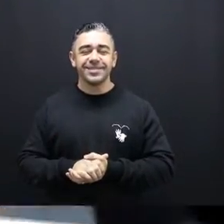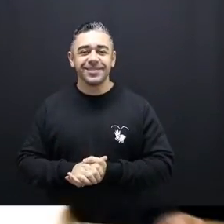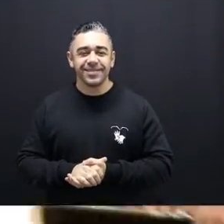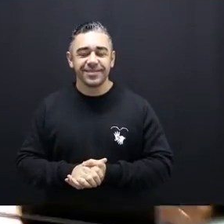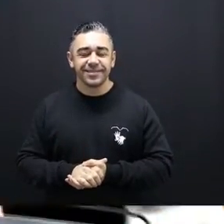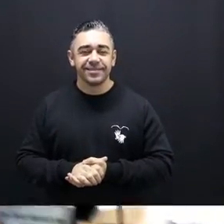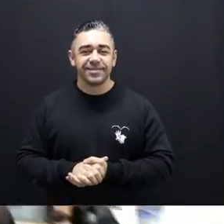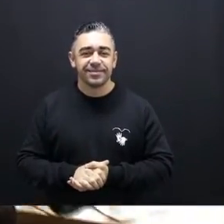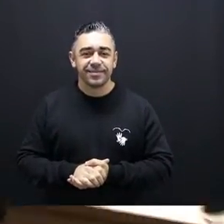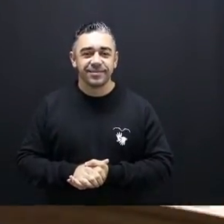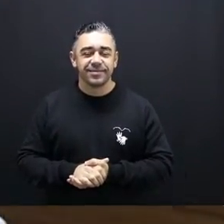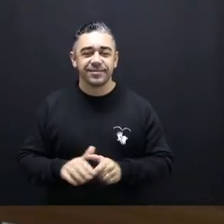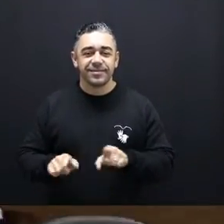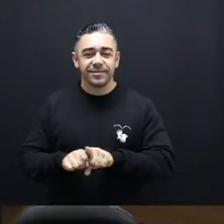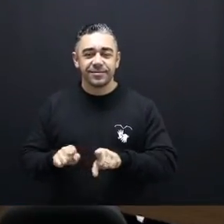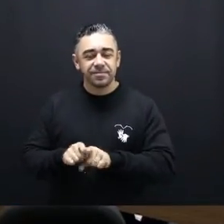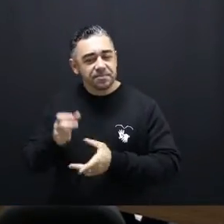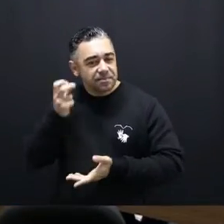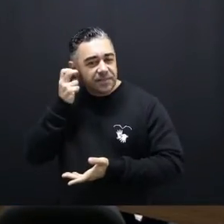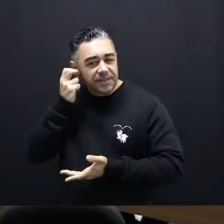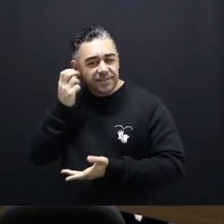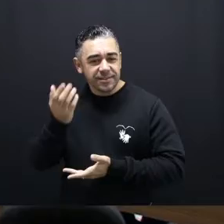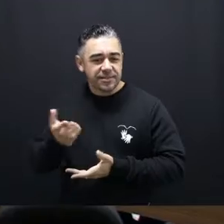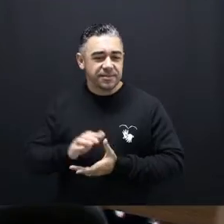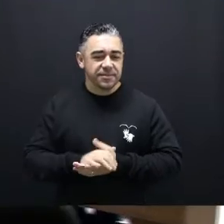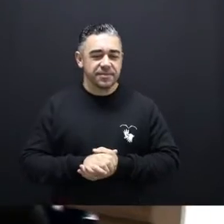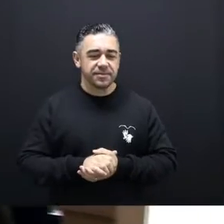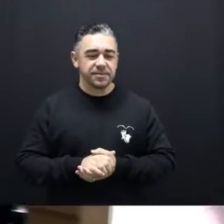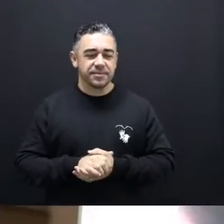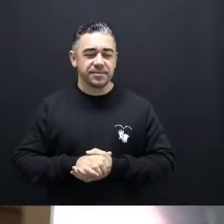com a palavra o Nobre vereador Paulinho Maradona